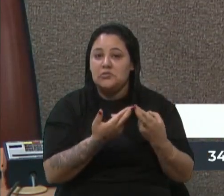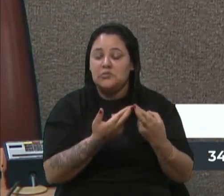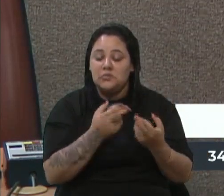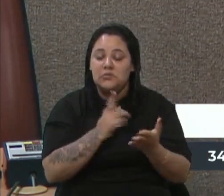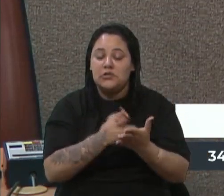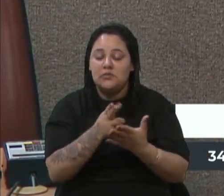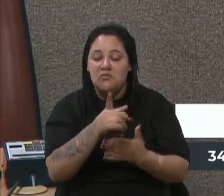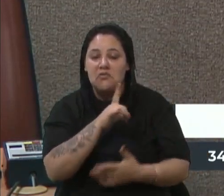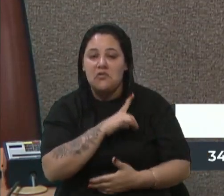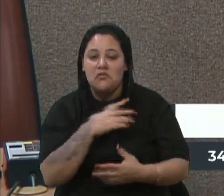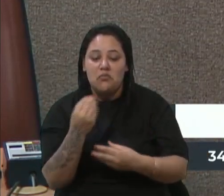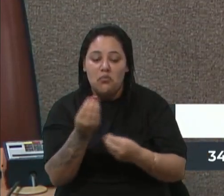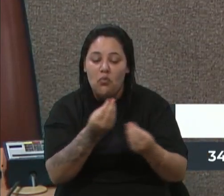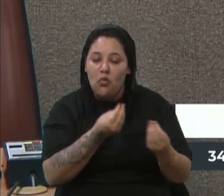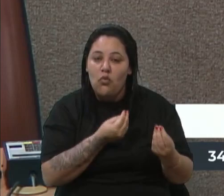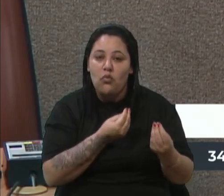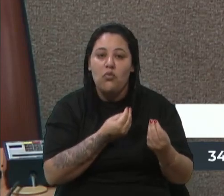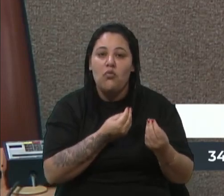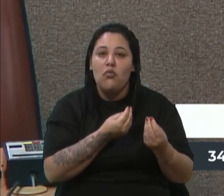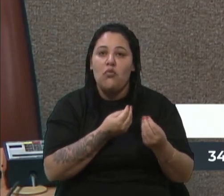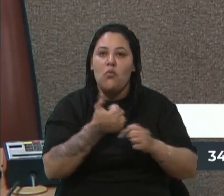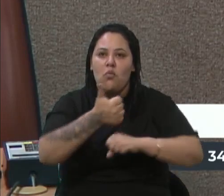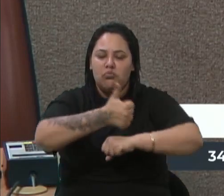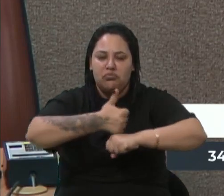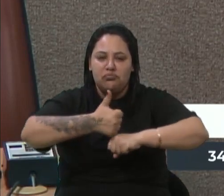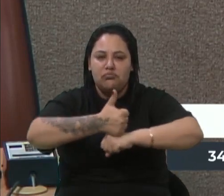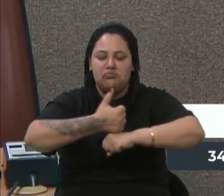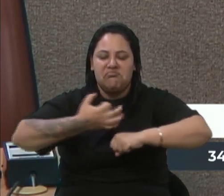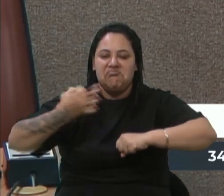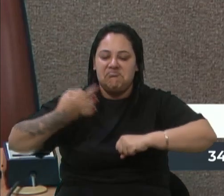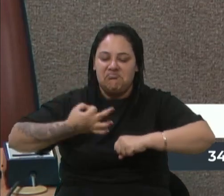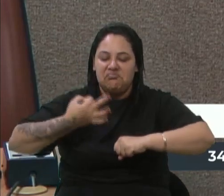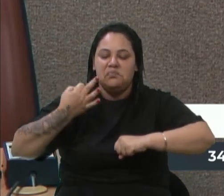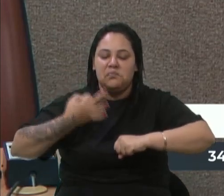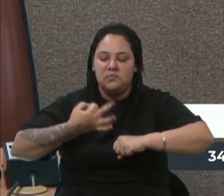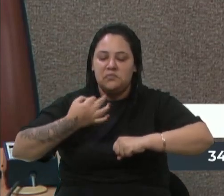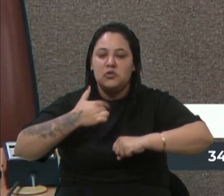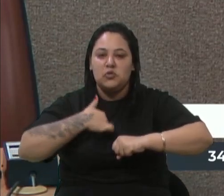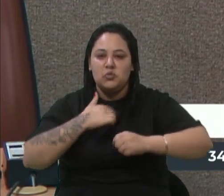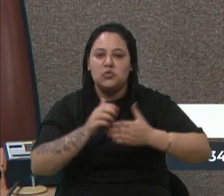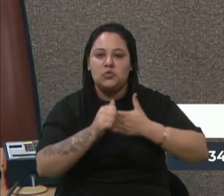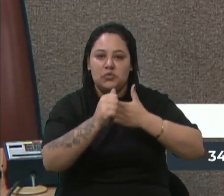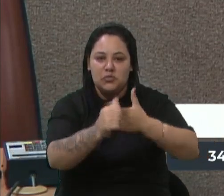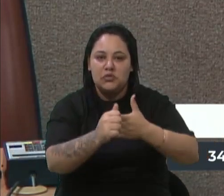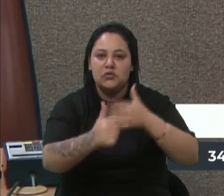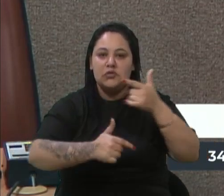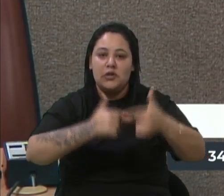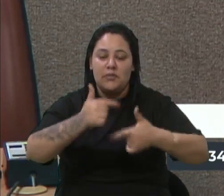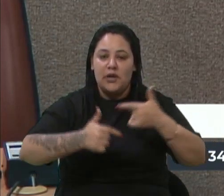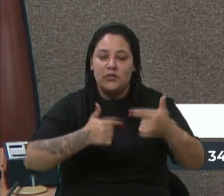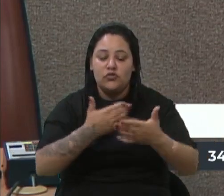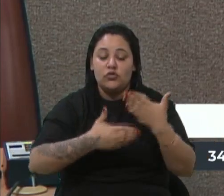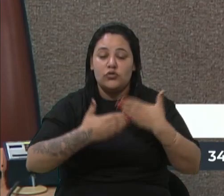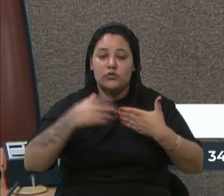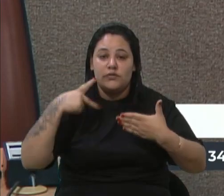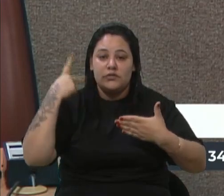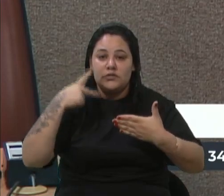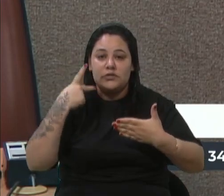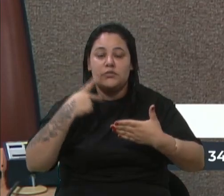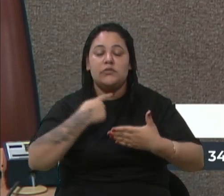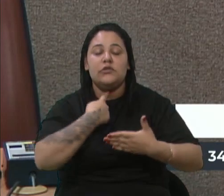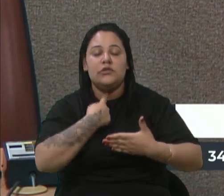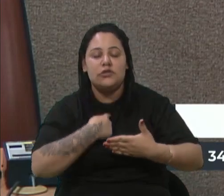muita comum com muito profissionalismo vamos dizer assim é o acompanhamento dele do trabalho dos vereadores então desejo a ele